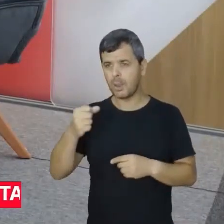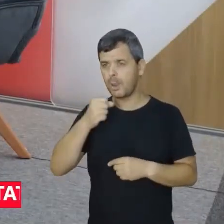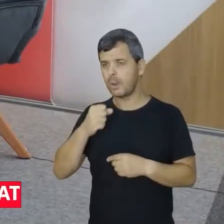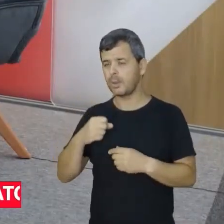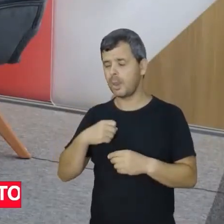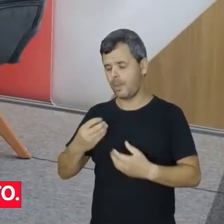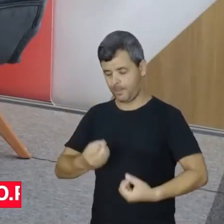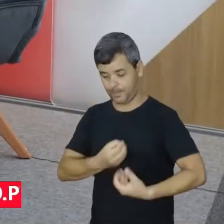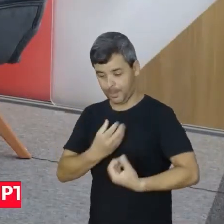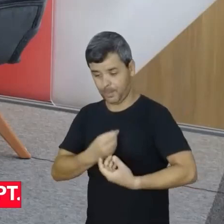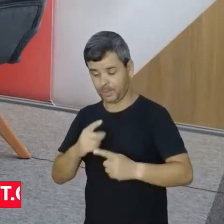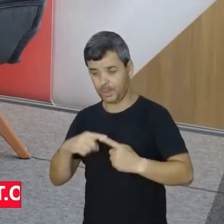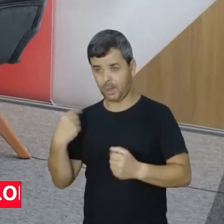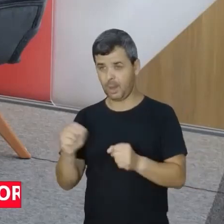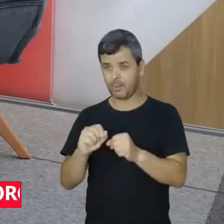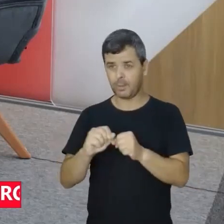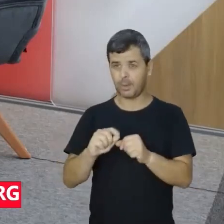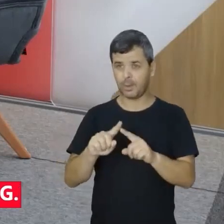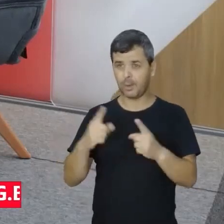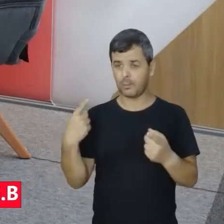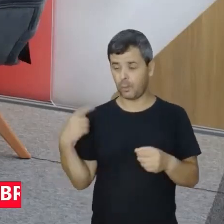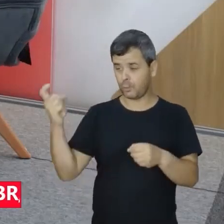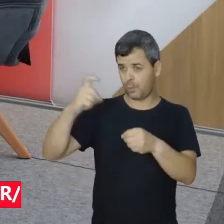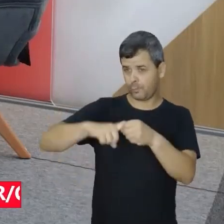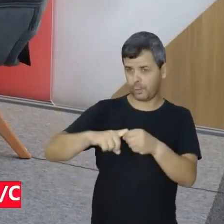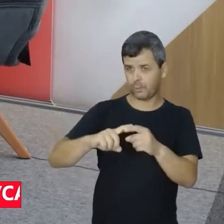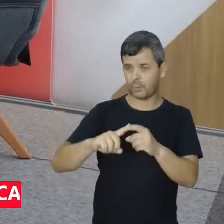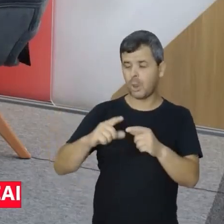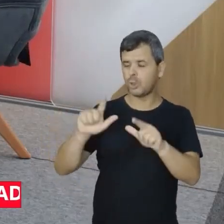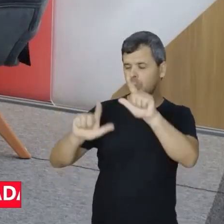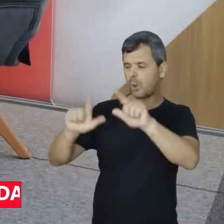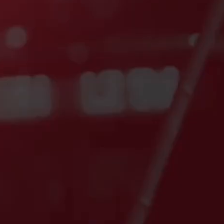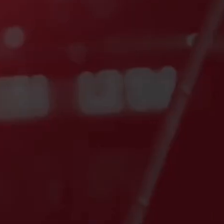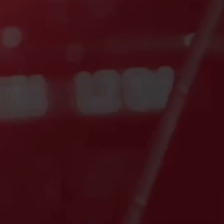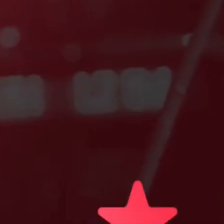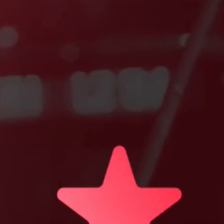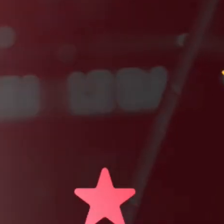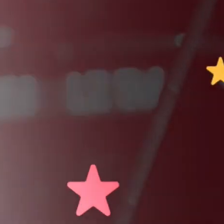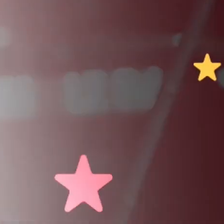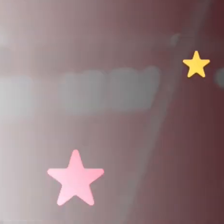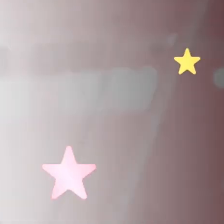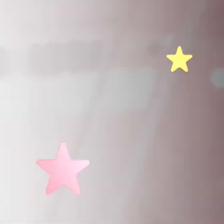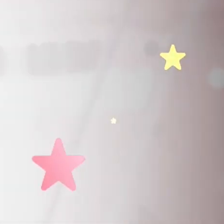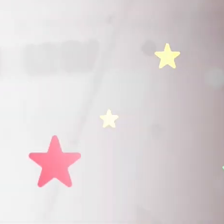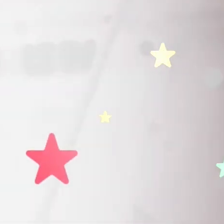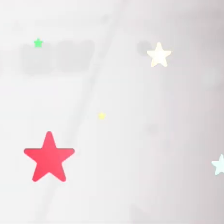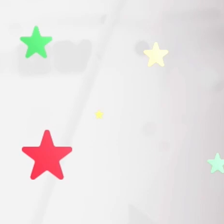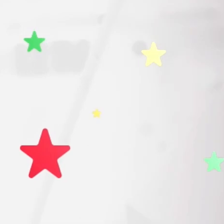pela poesia. E você não sai daí que a gente já volta com o Jornal PT Brasil.